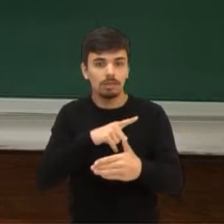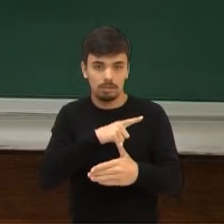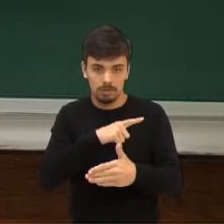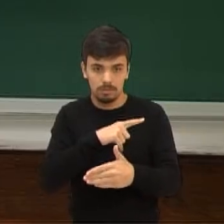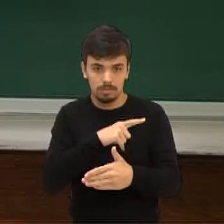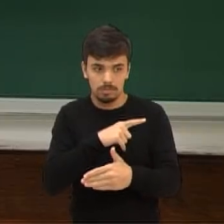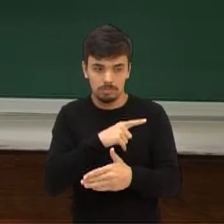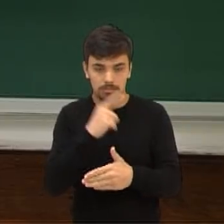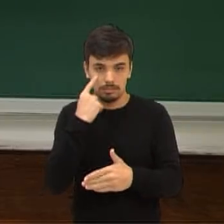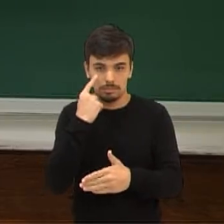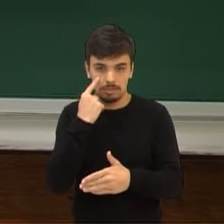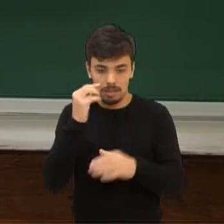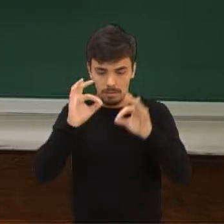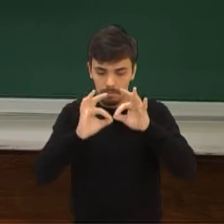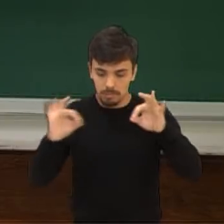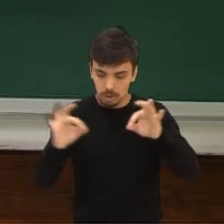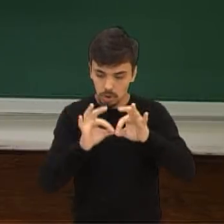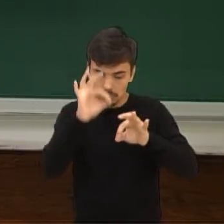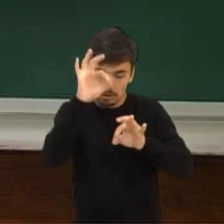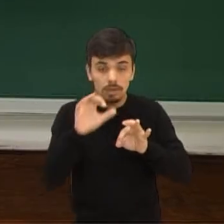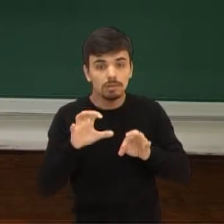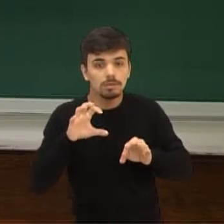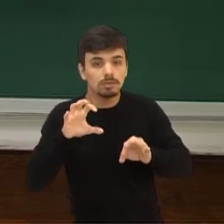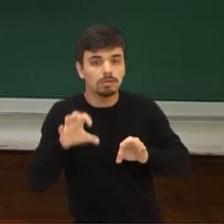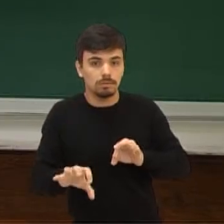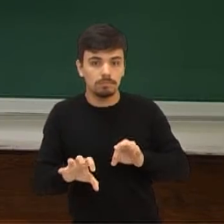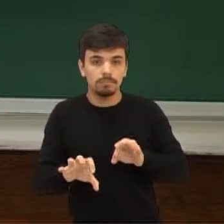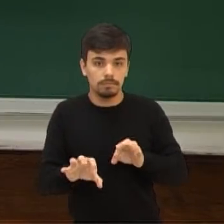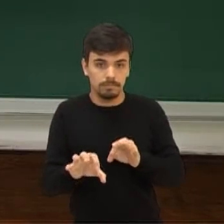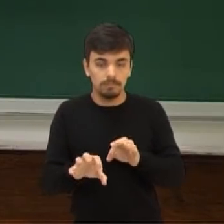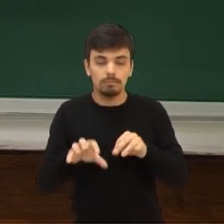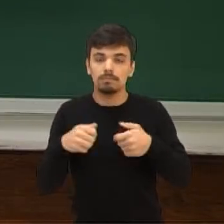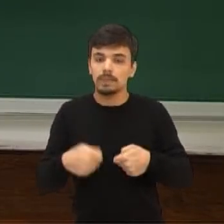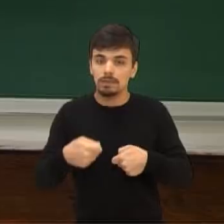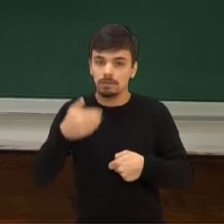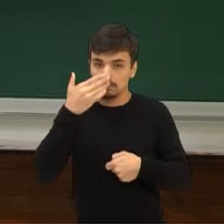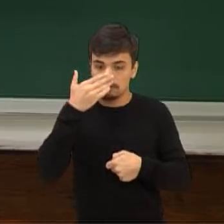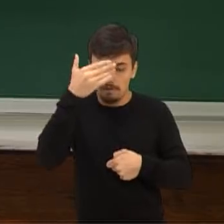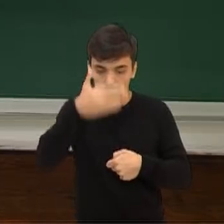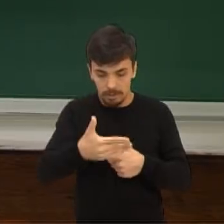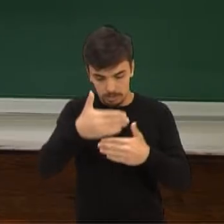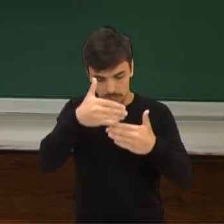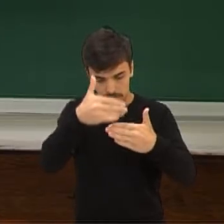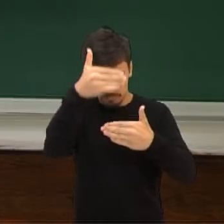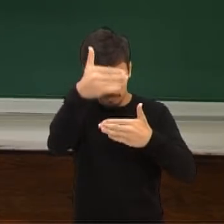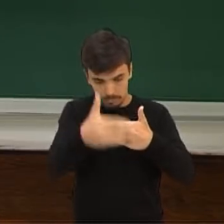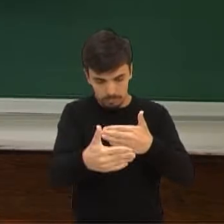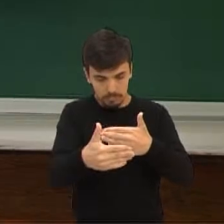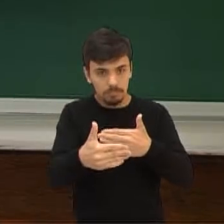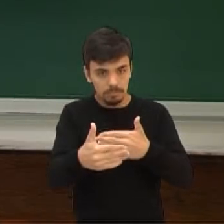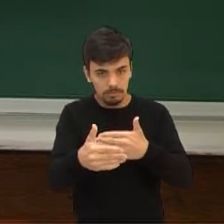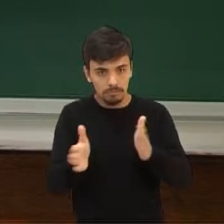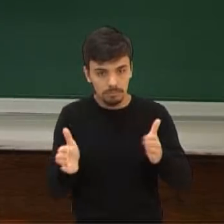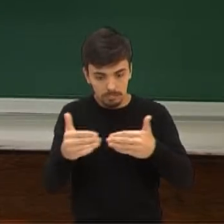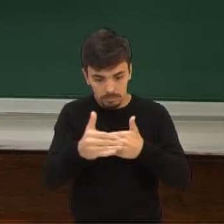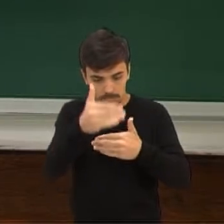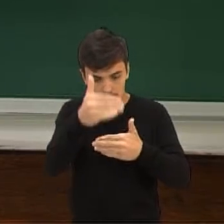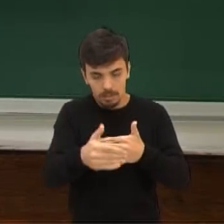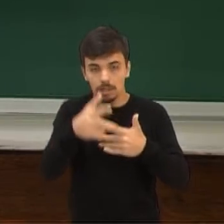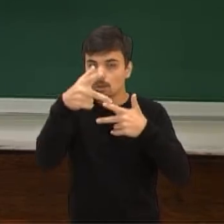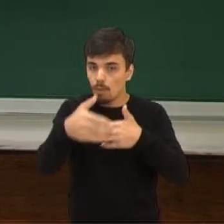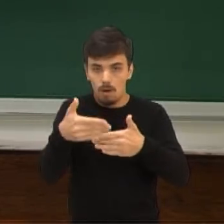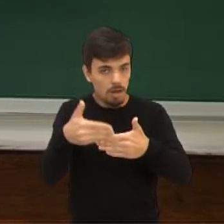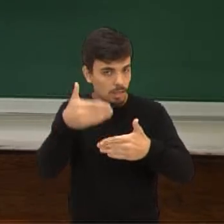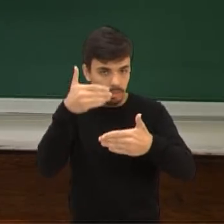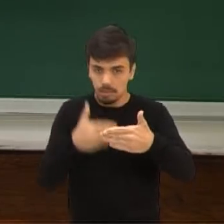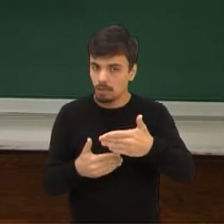tenha essas medidas. Então, eu preciso que essa face da frente seja igual à face de